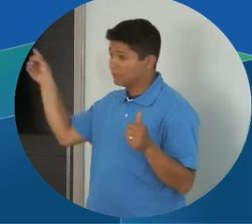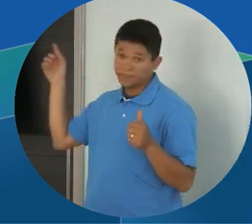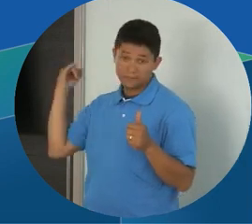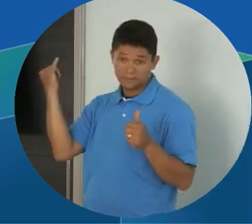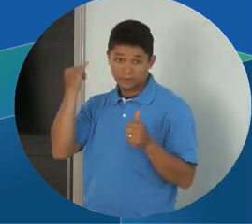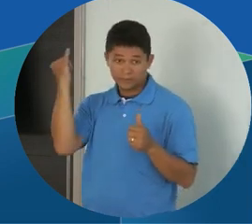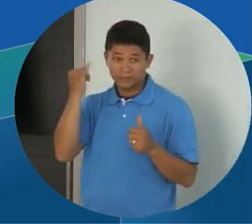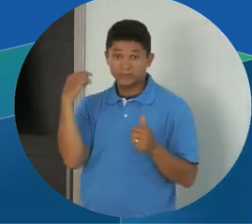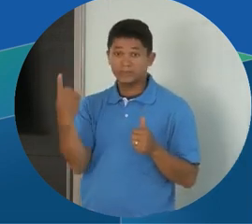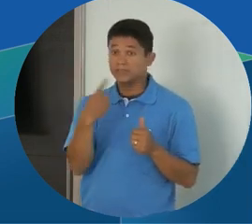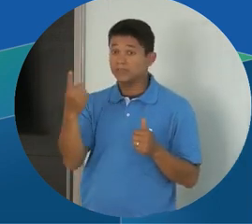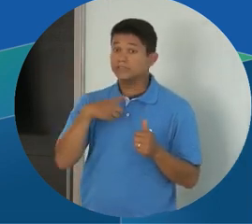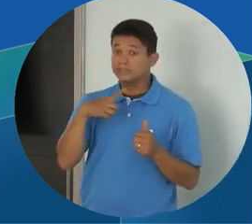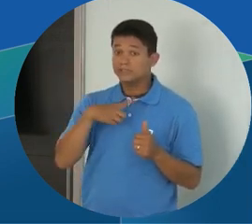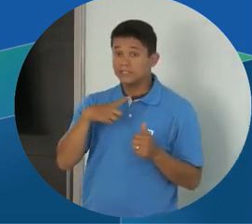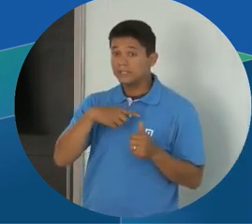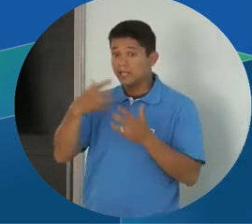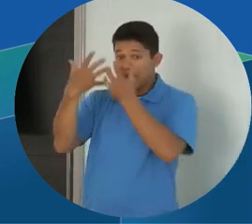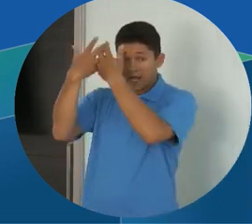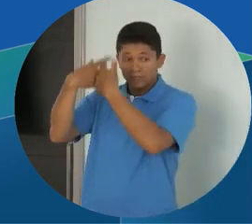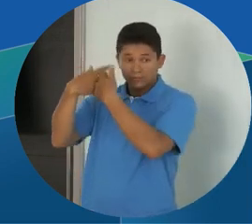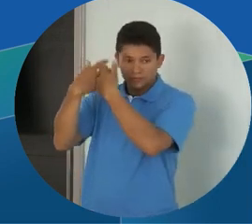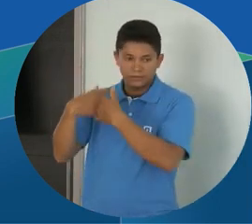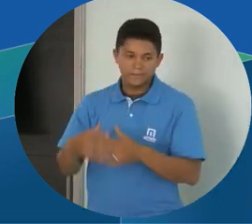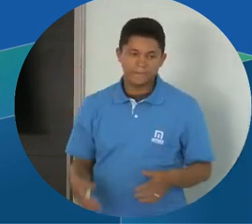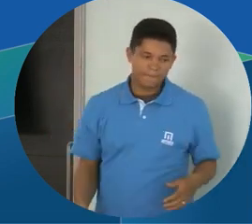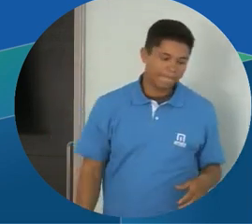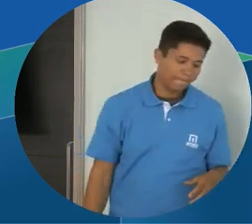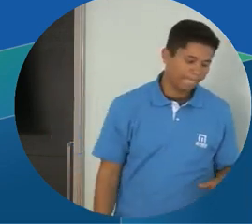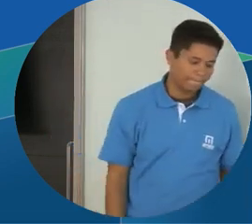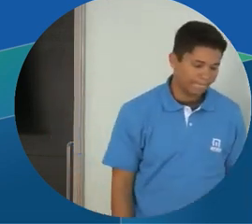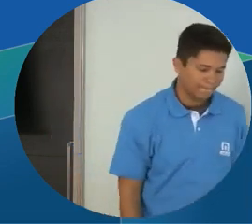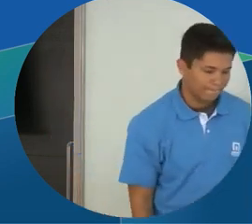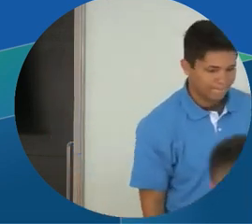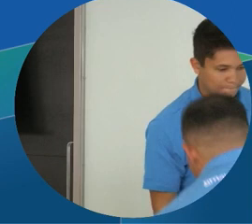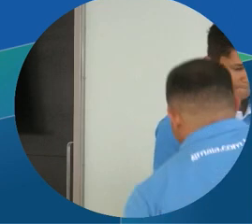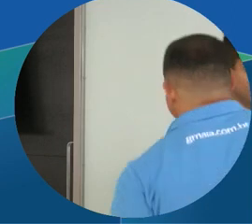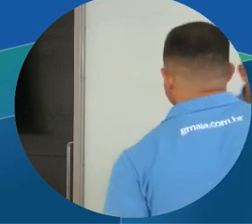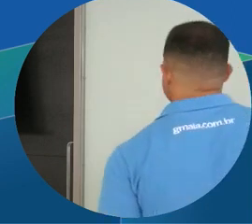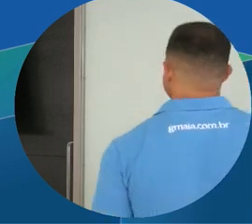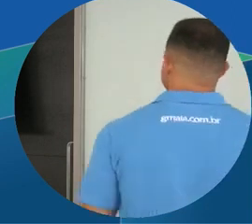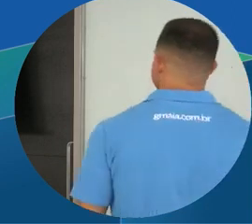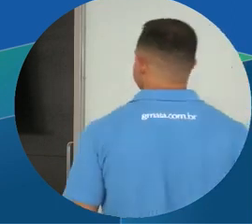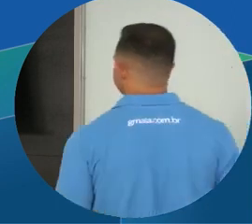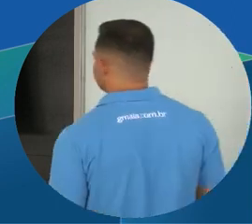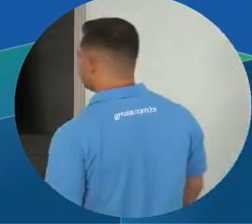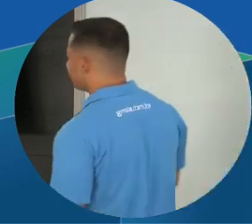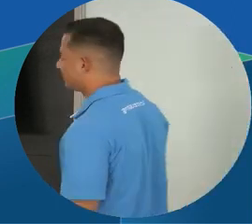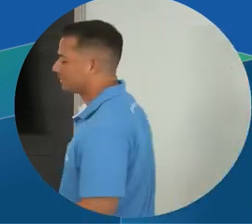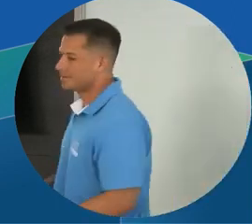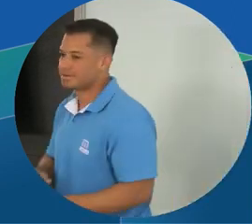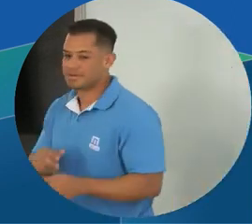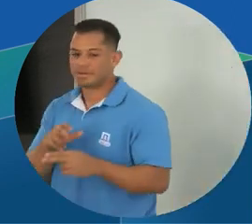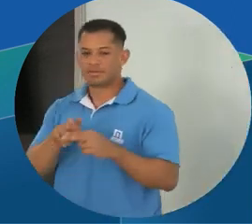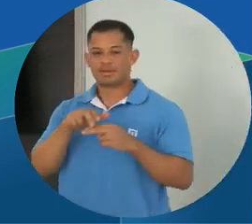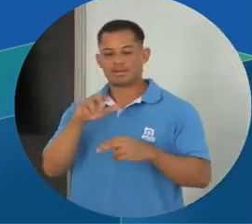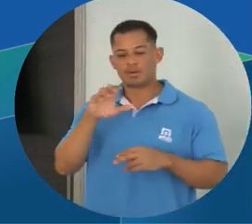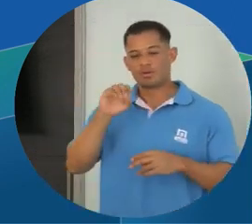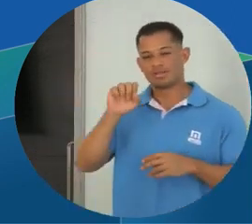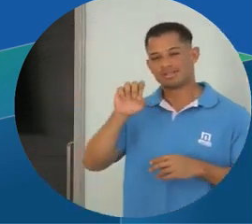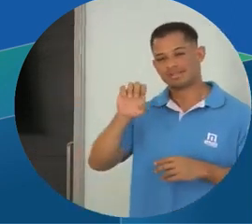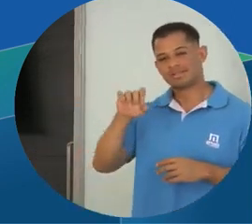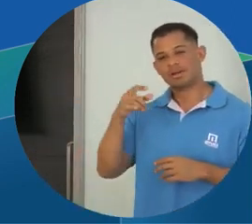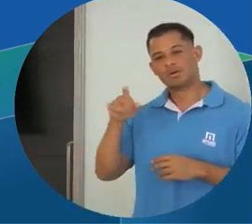nós temos aqui o mesmo raciocínio para os fatores de segurança devido à coesão, que isso está